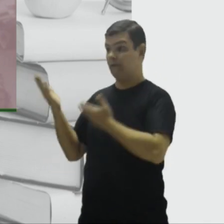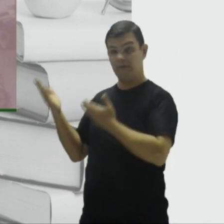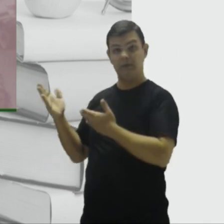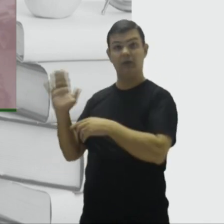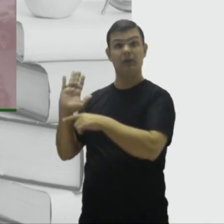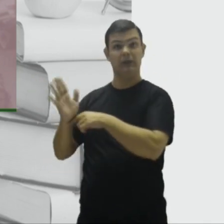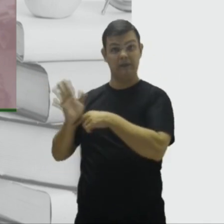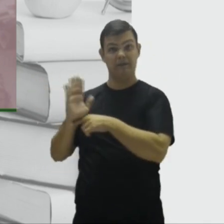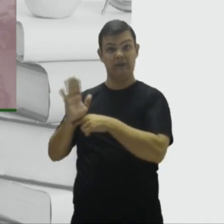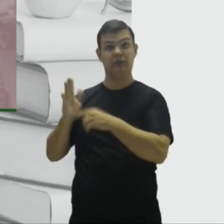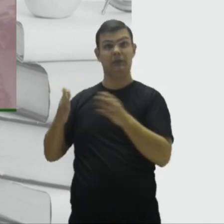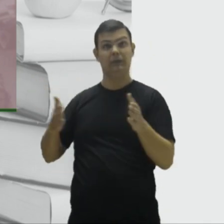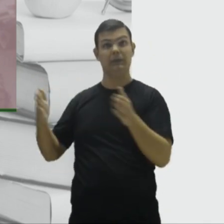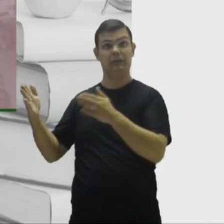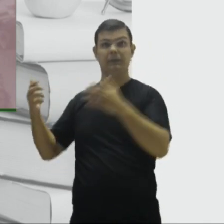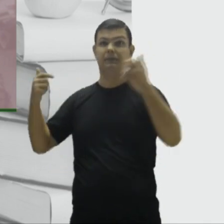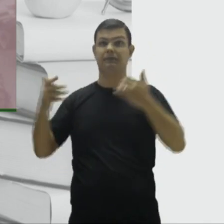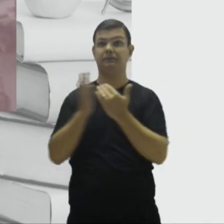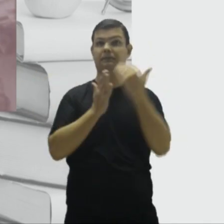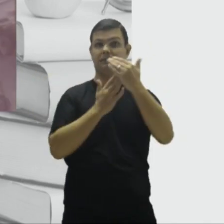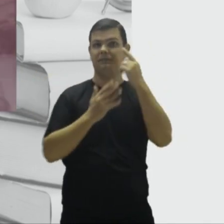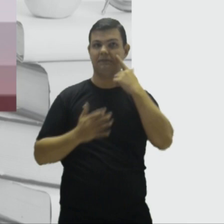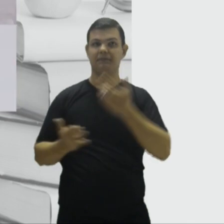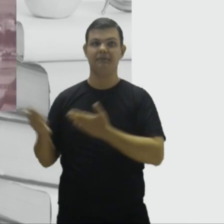gente vai falar mais um pouquinho sobre a Luzia. Vamos lá.